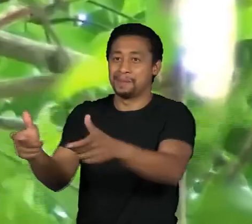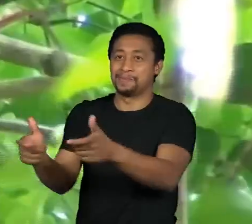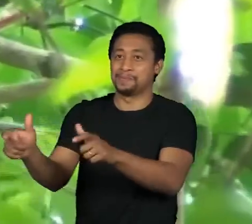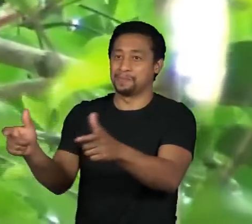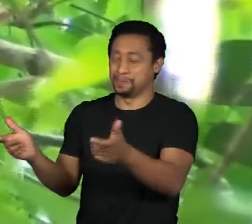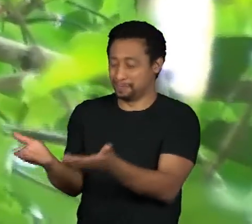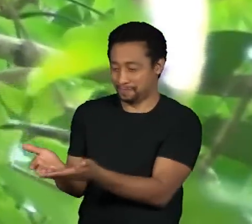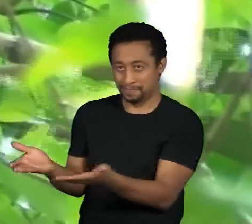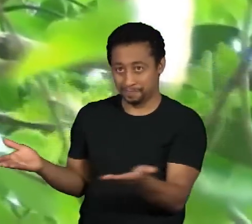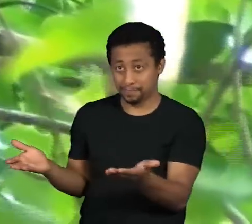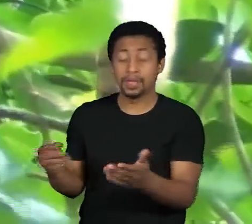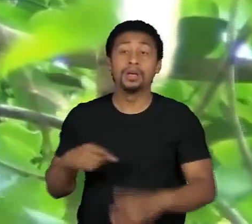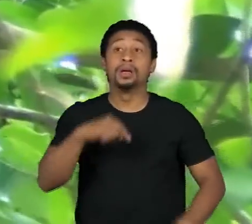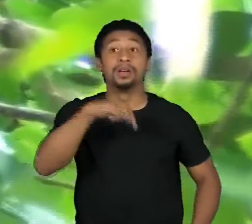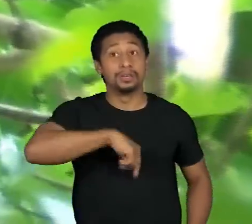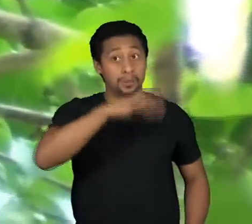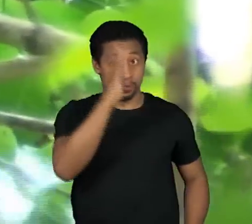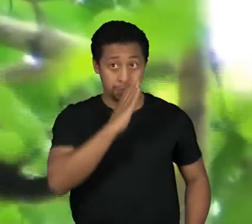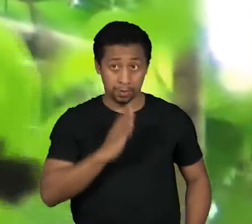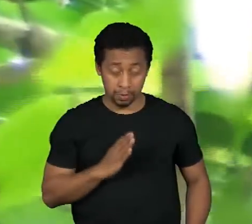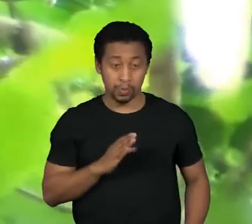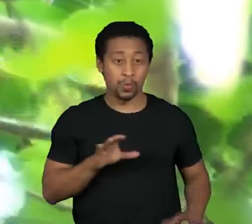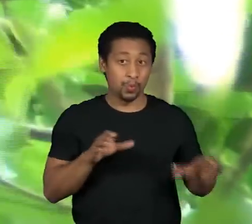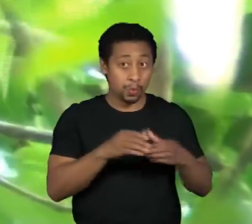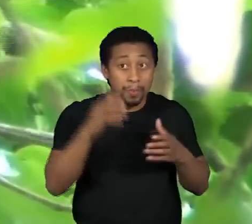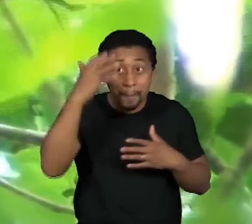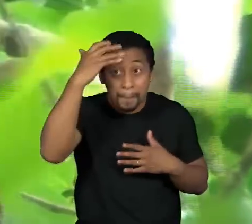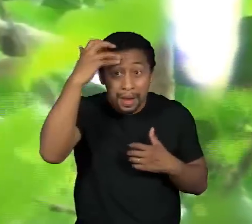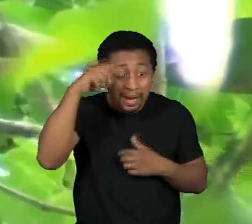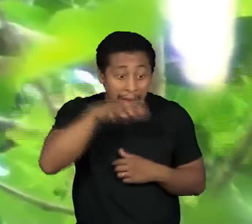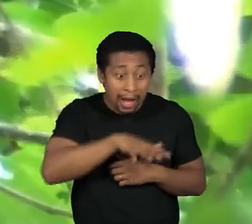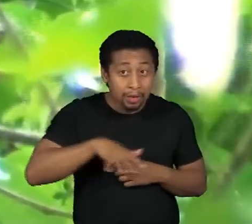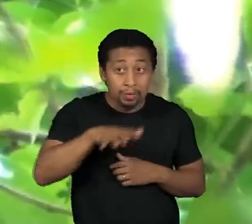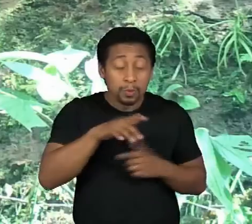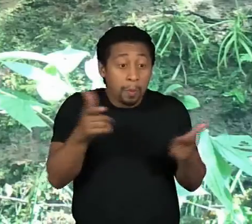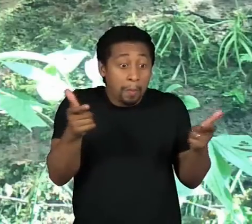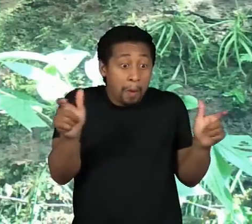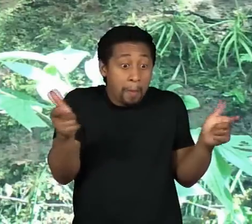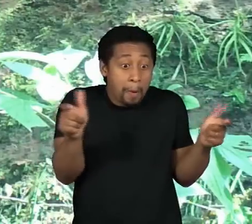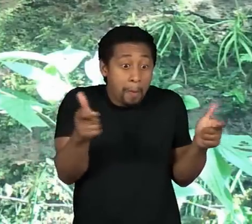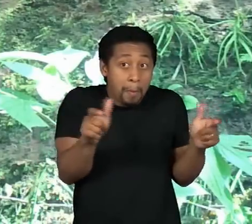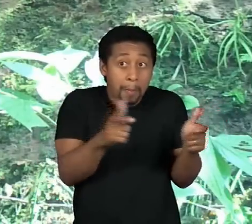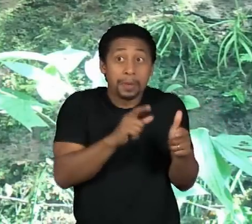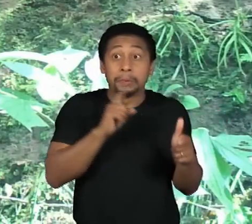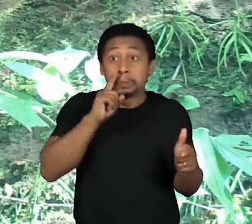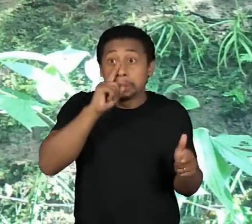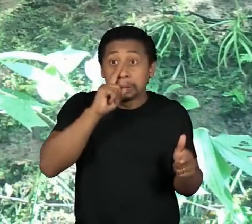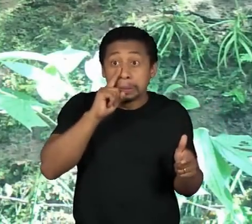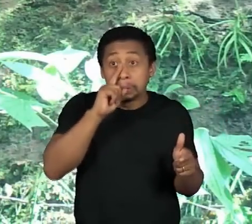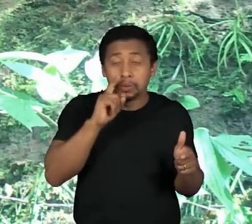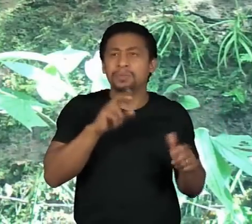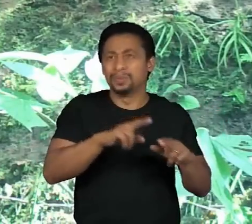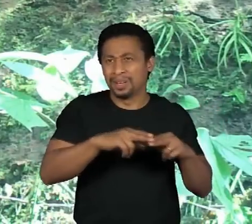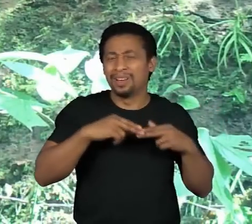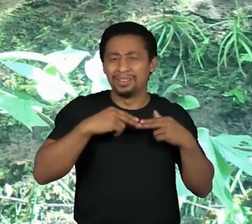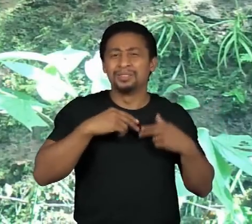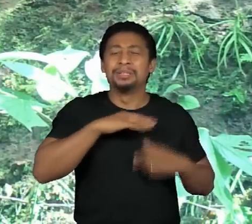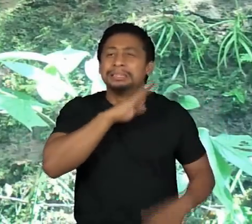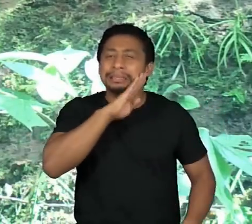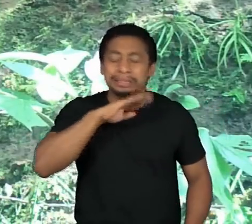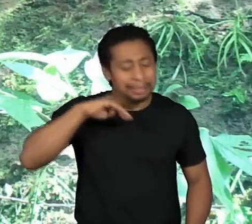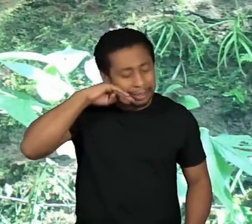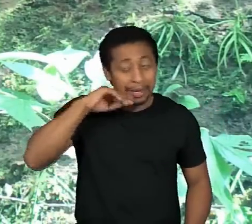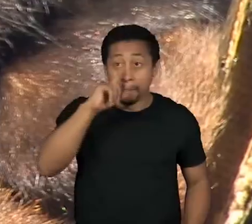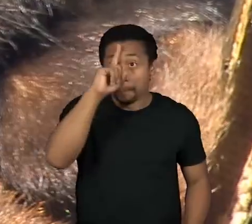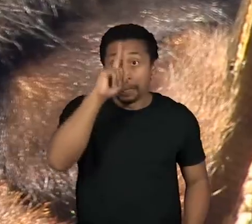Se aqui a situação da população de bugios é grave, ainda afetada pelos surtos de febre amarela que vem se sucedendo